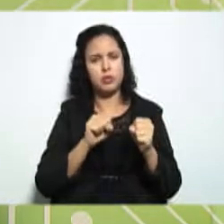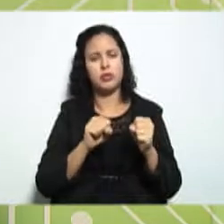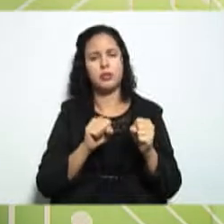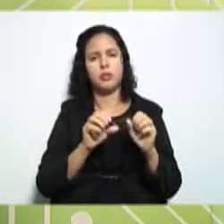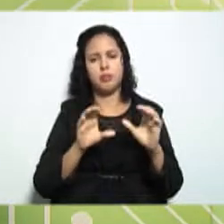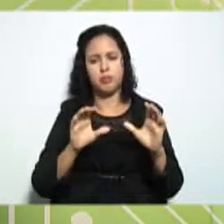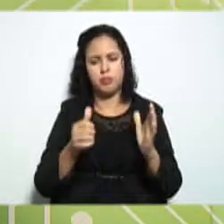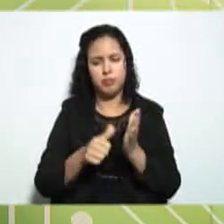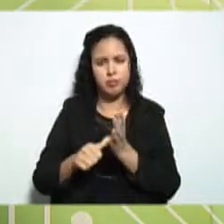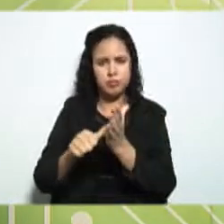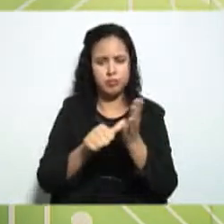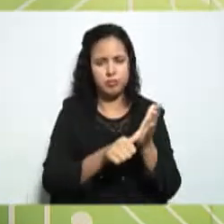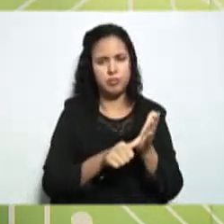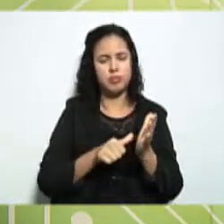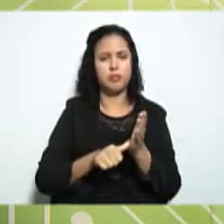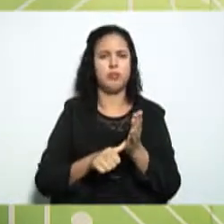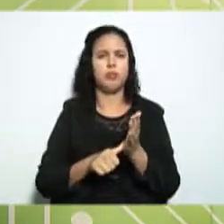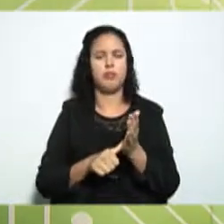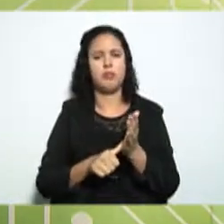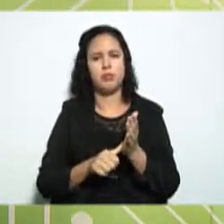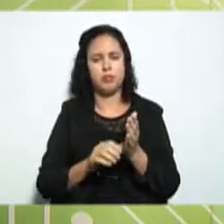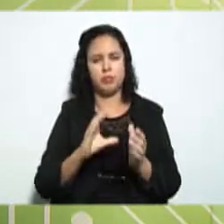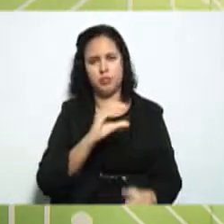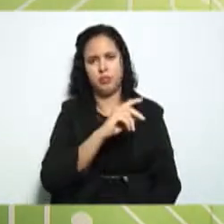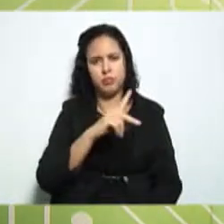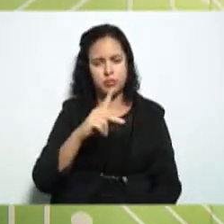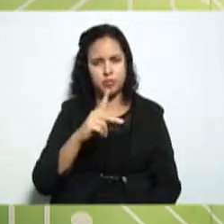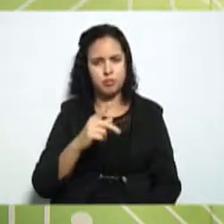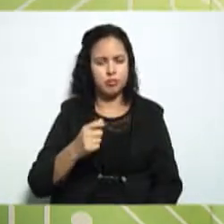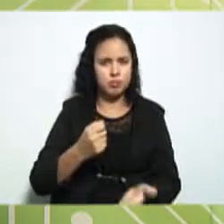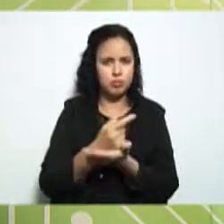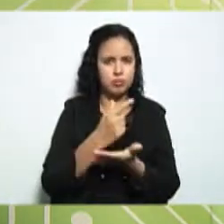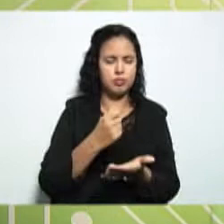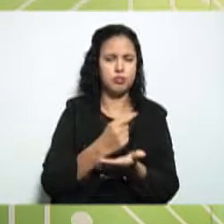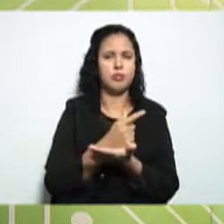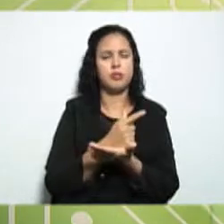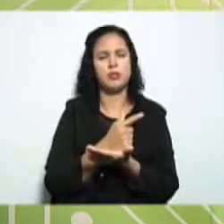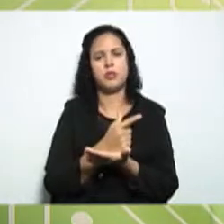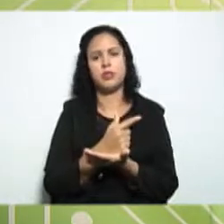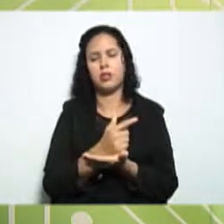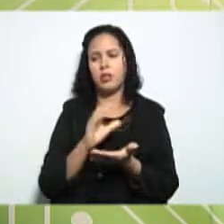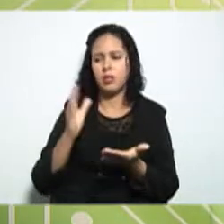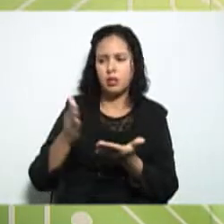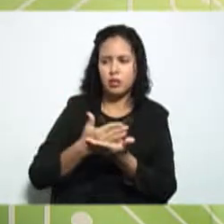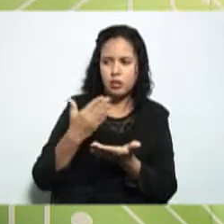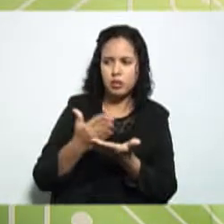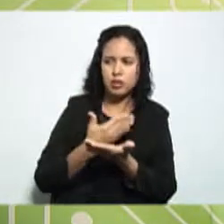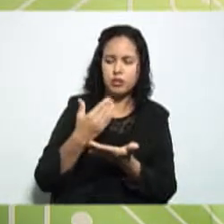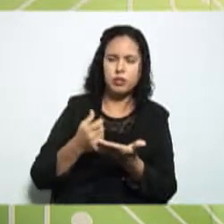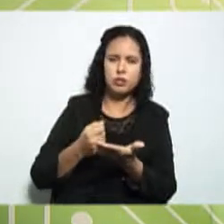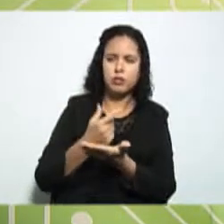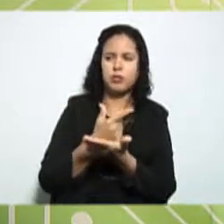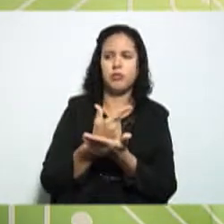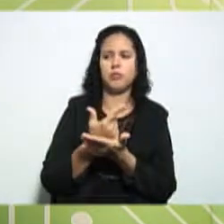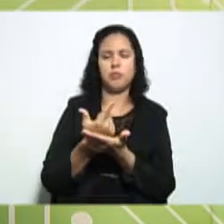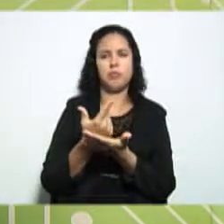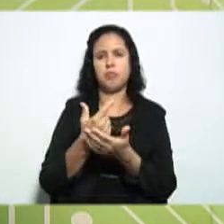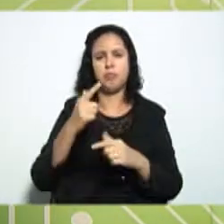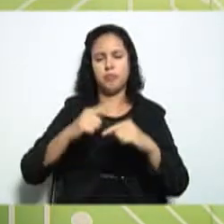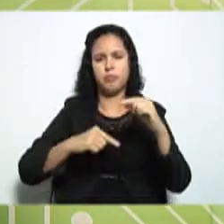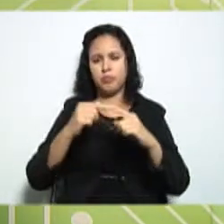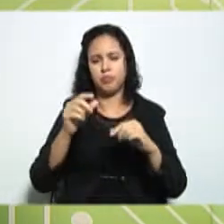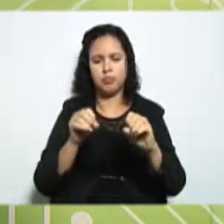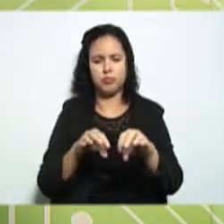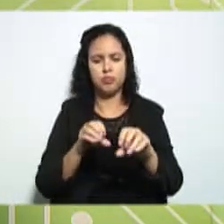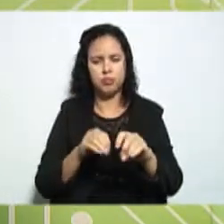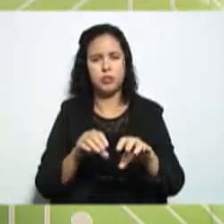que estão sindicalizadas, por exemplo, a gente comprar livros mais baratos ou materiais de educativos, né, de forma geral. E a gente